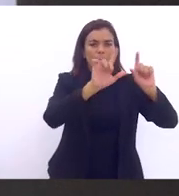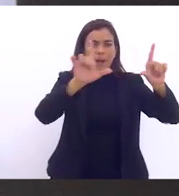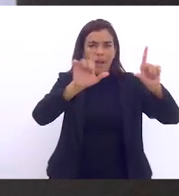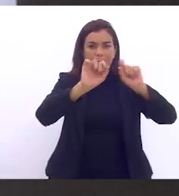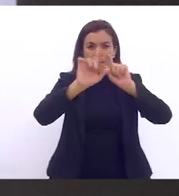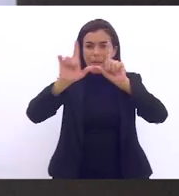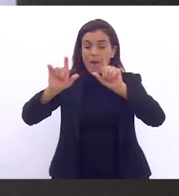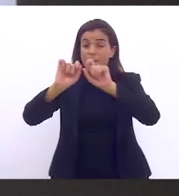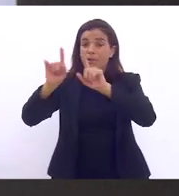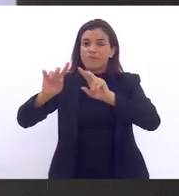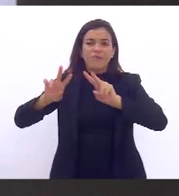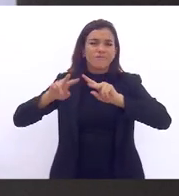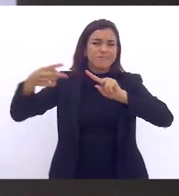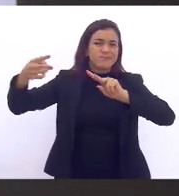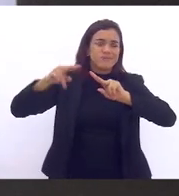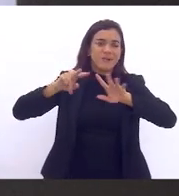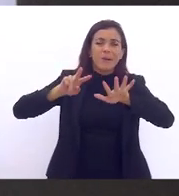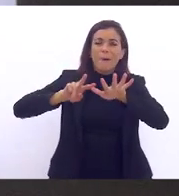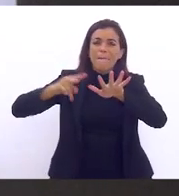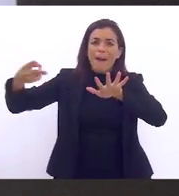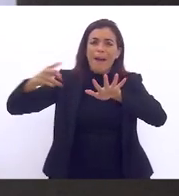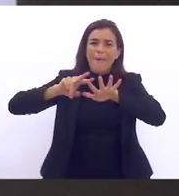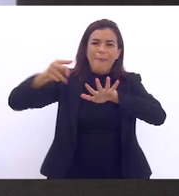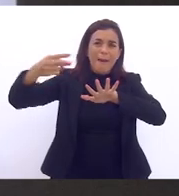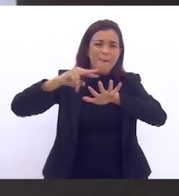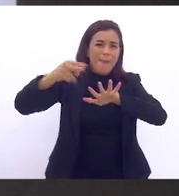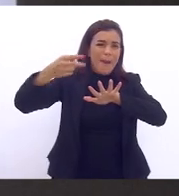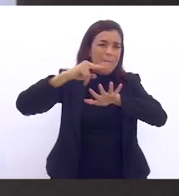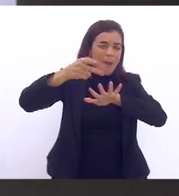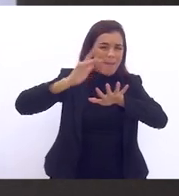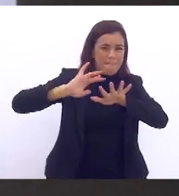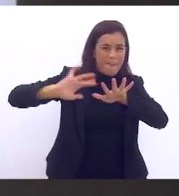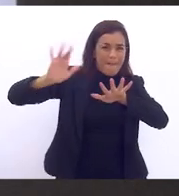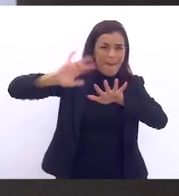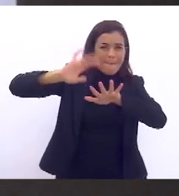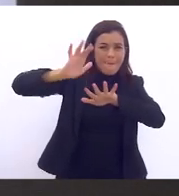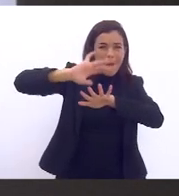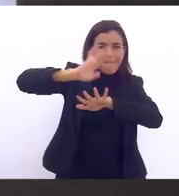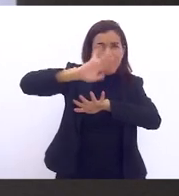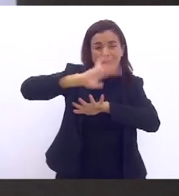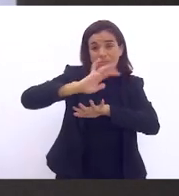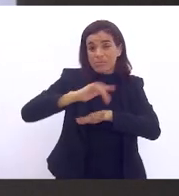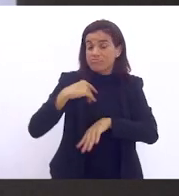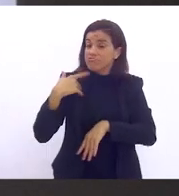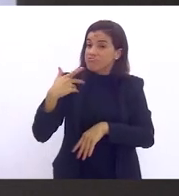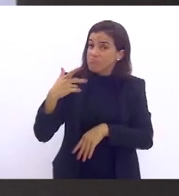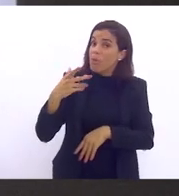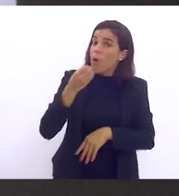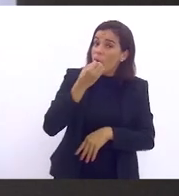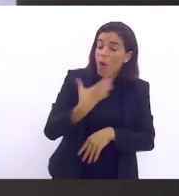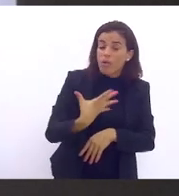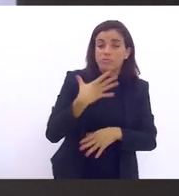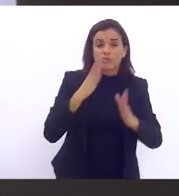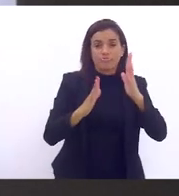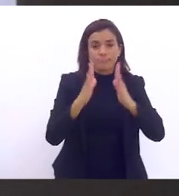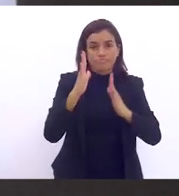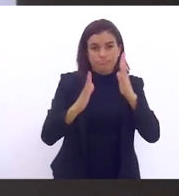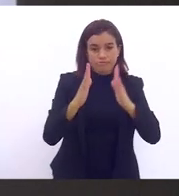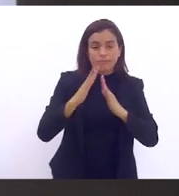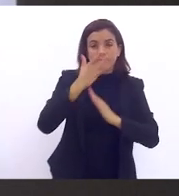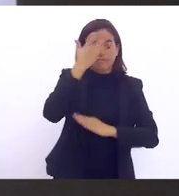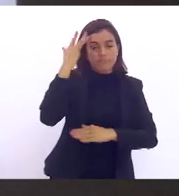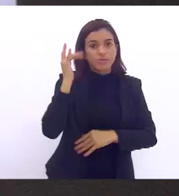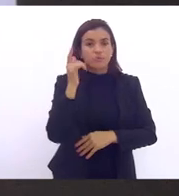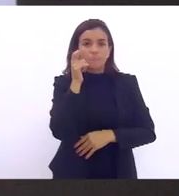isso foi republicado por vários outros portais então nós tivemos aí um feedback muito importante na época com relação ao atingimento das pessoas